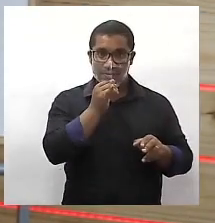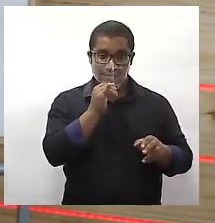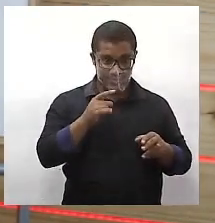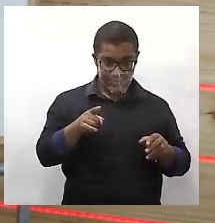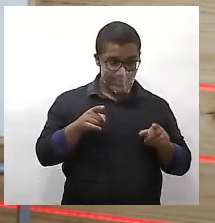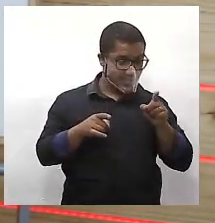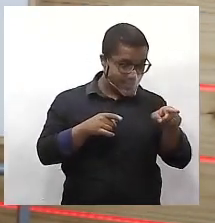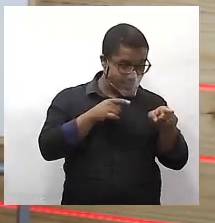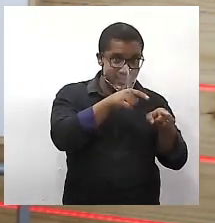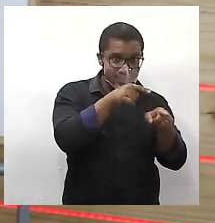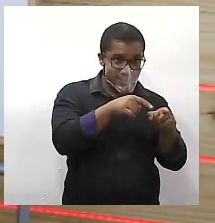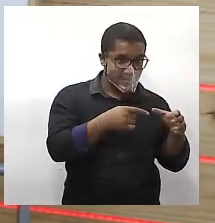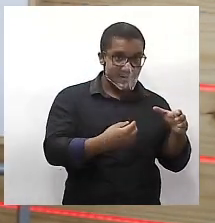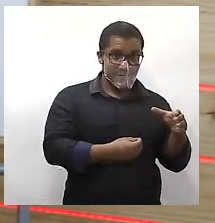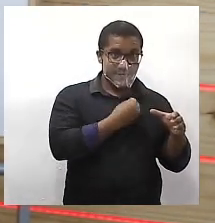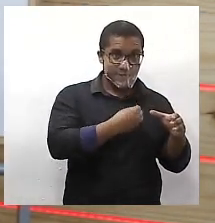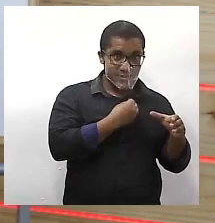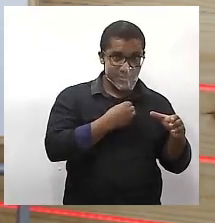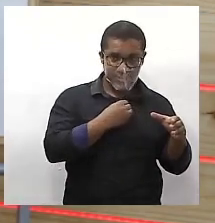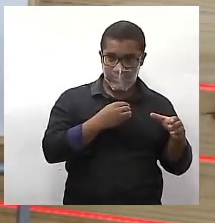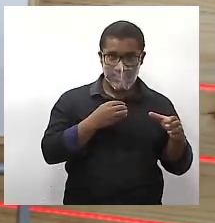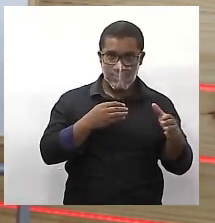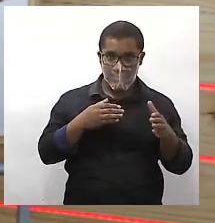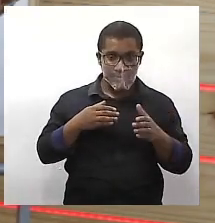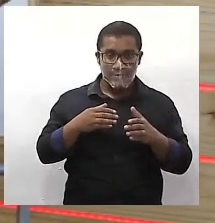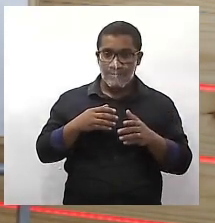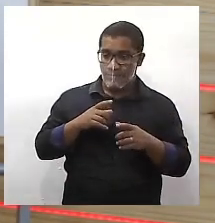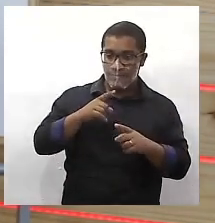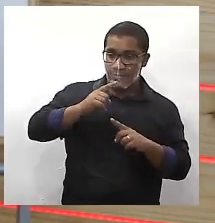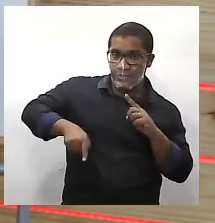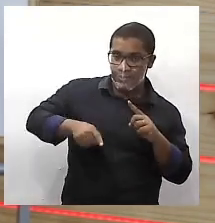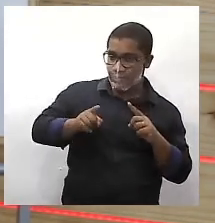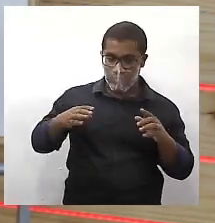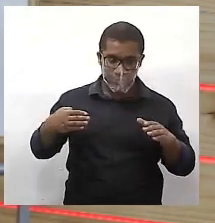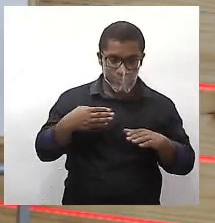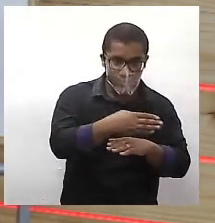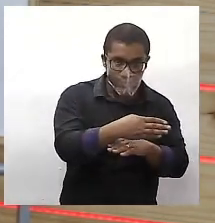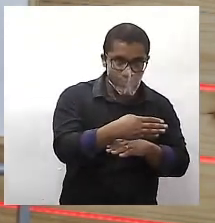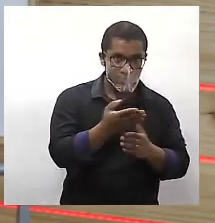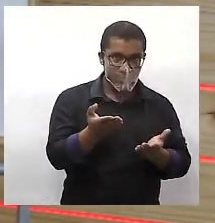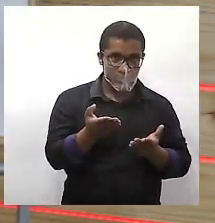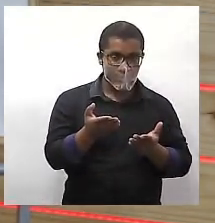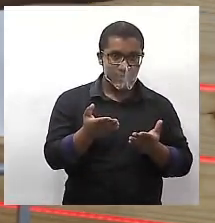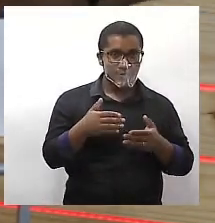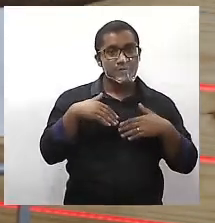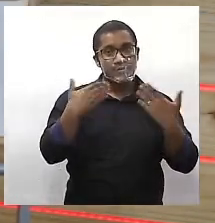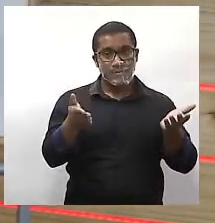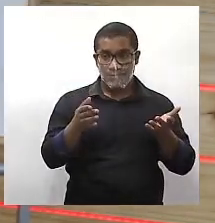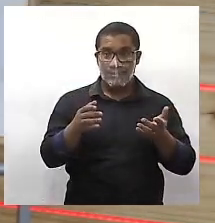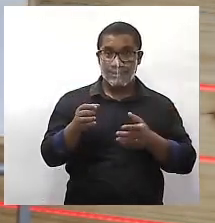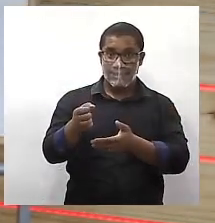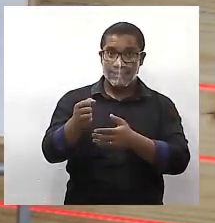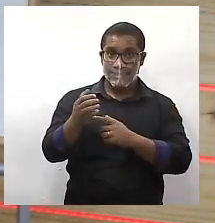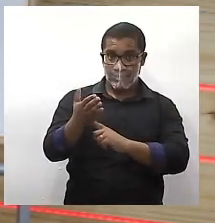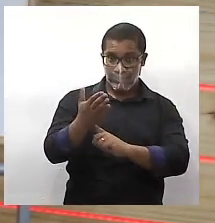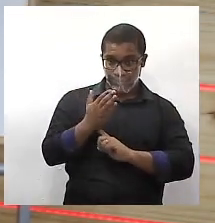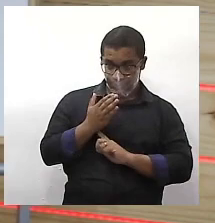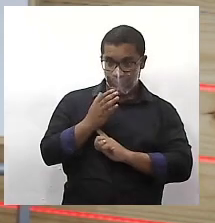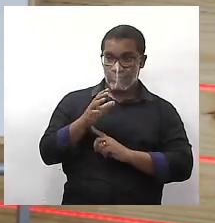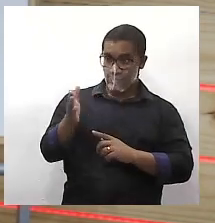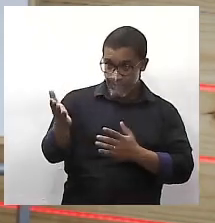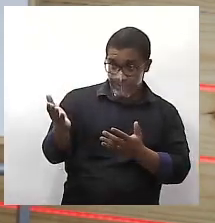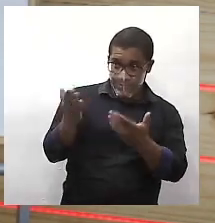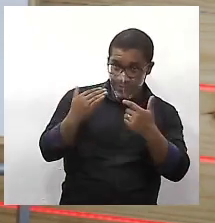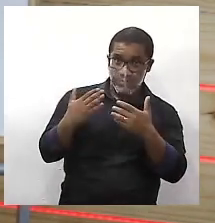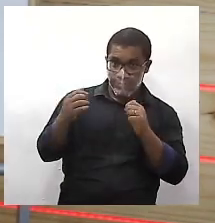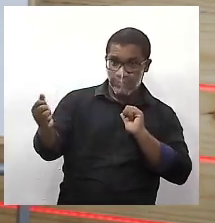vivo te impede de ir para outra área, ou um ser vivo te ajuda a ir para outra